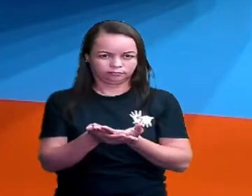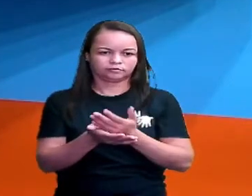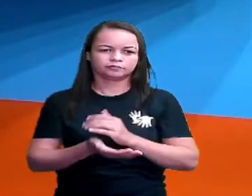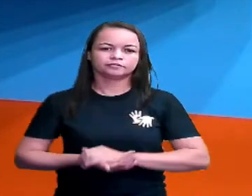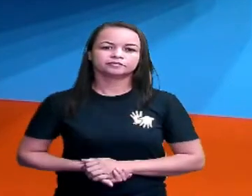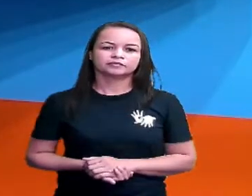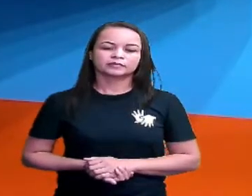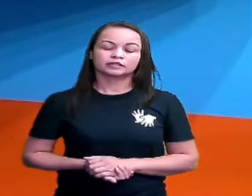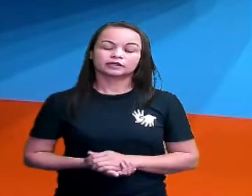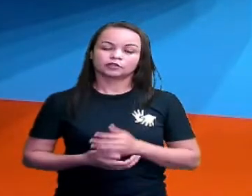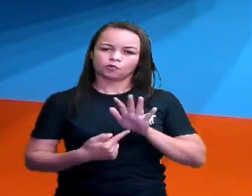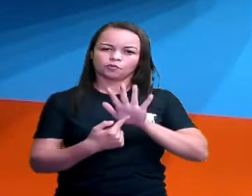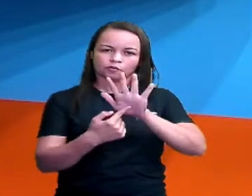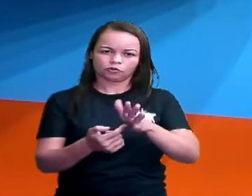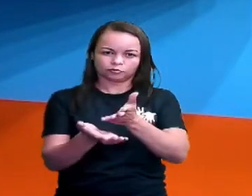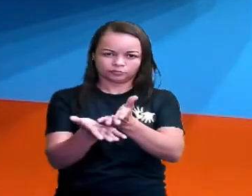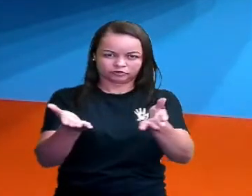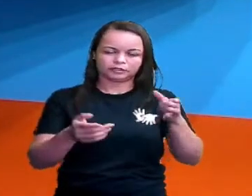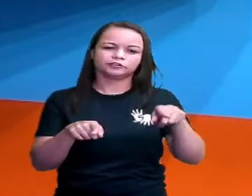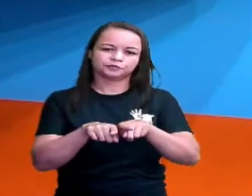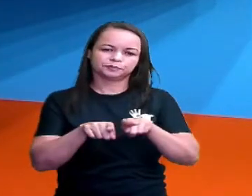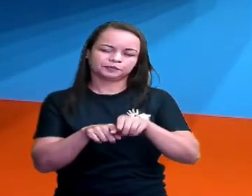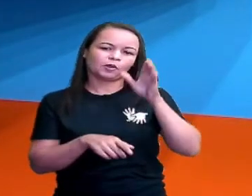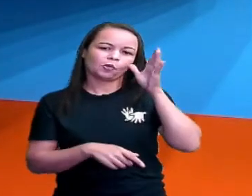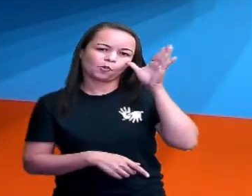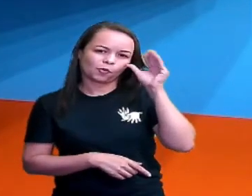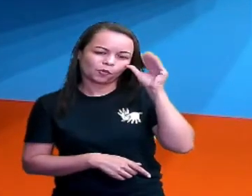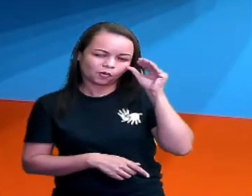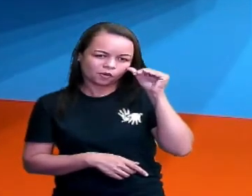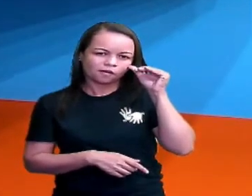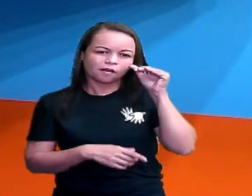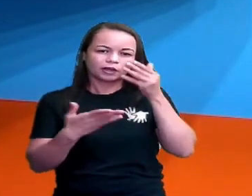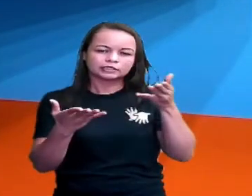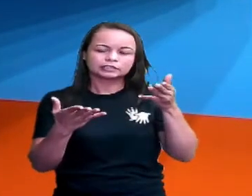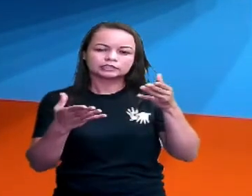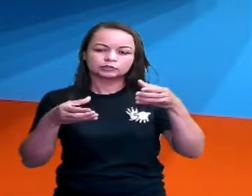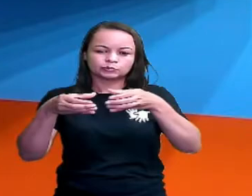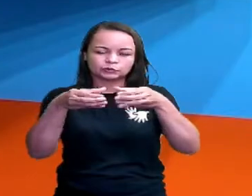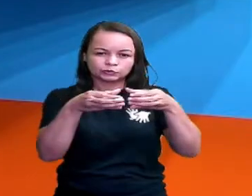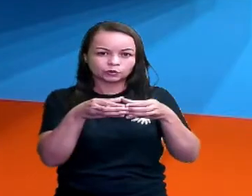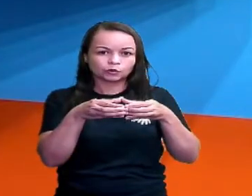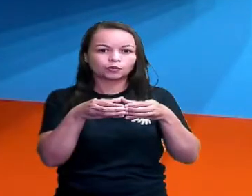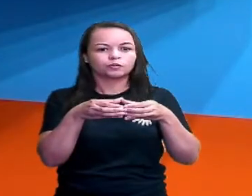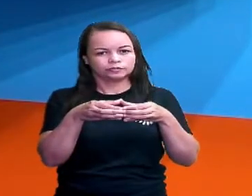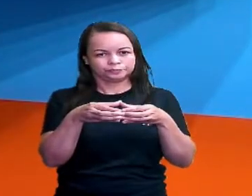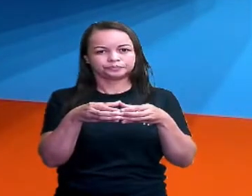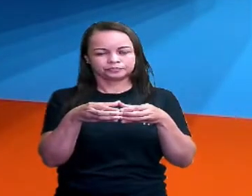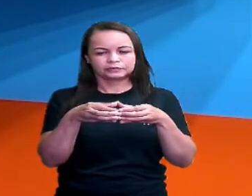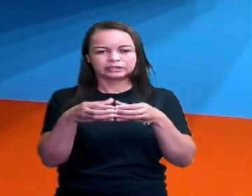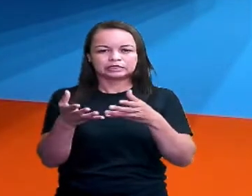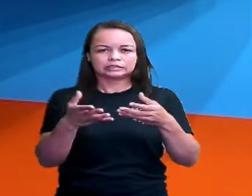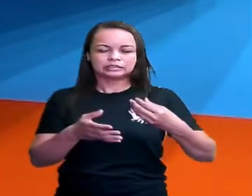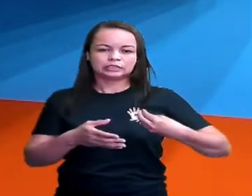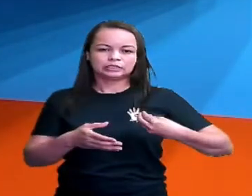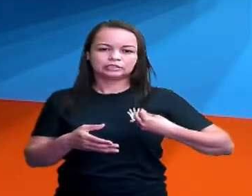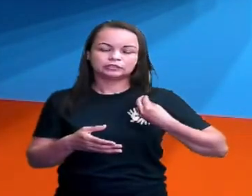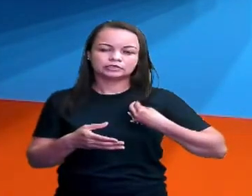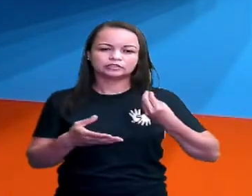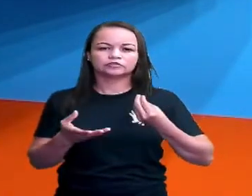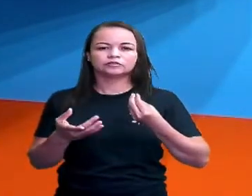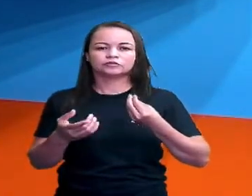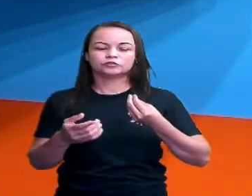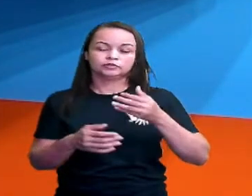eu trouxe aqui para vocês uma curiosidade, tá certo, a respeito desse grupo de organismos, né, de seres vivos que são as